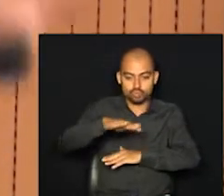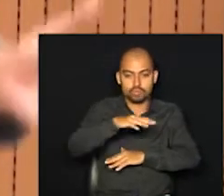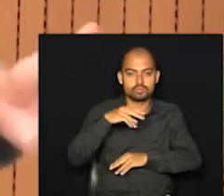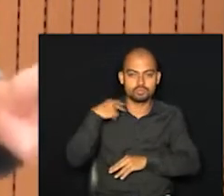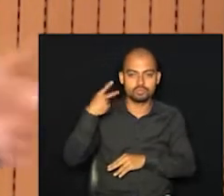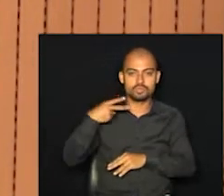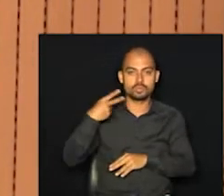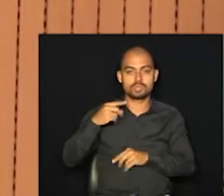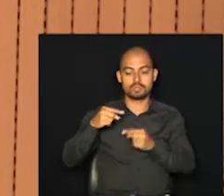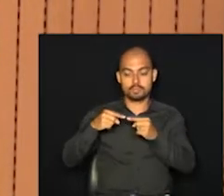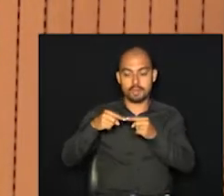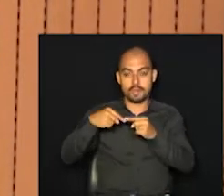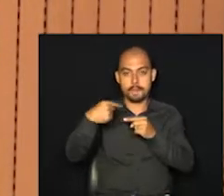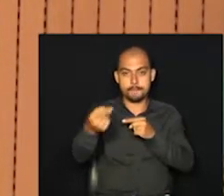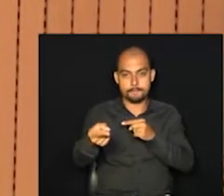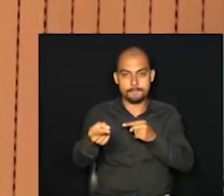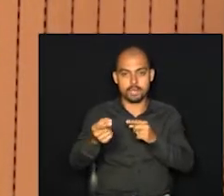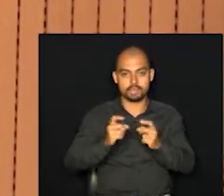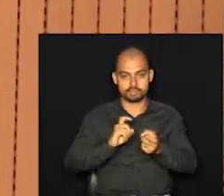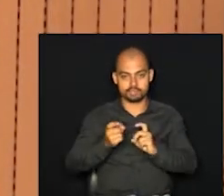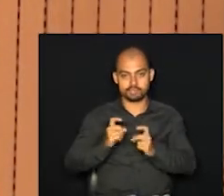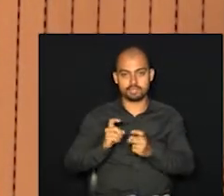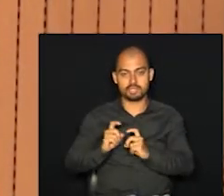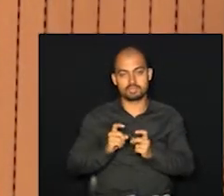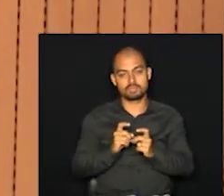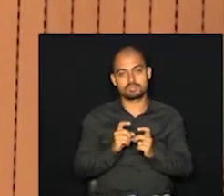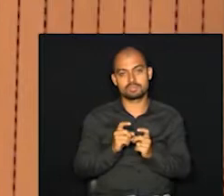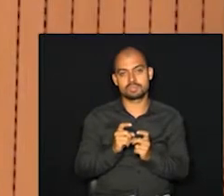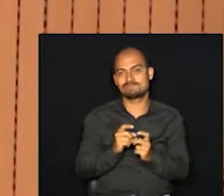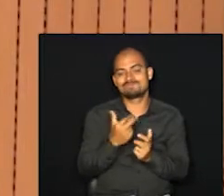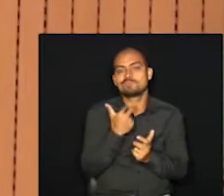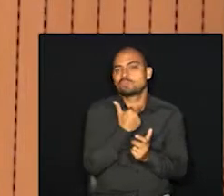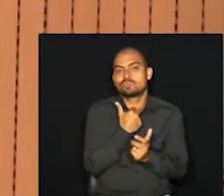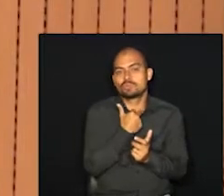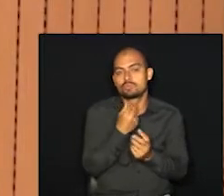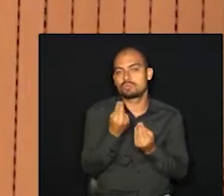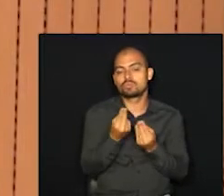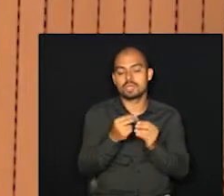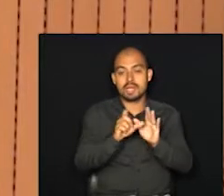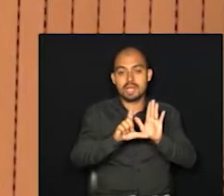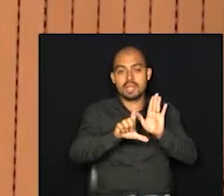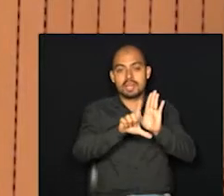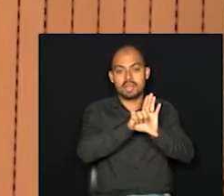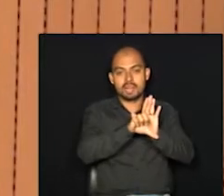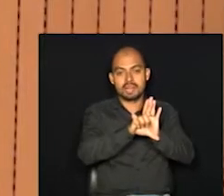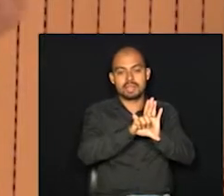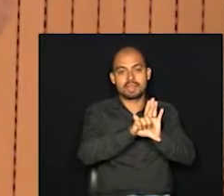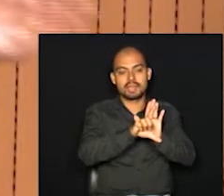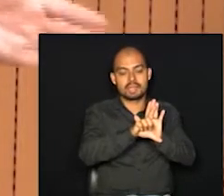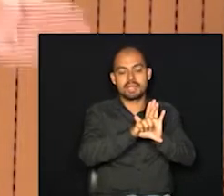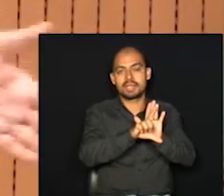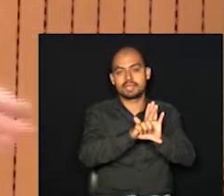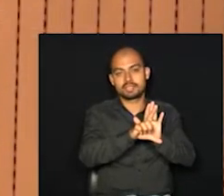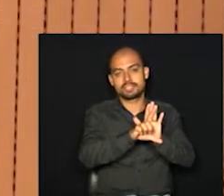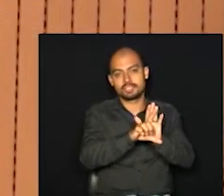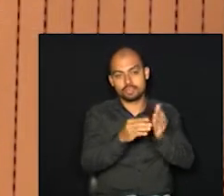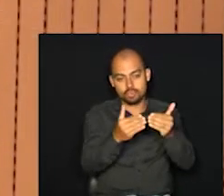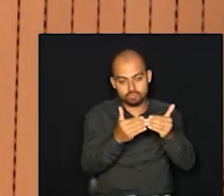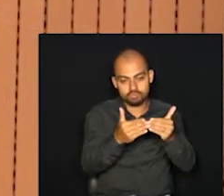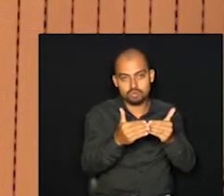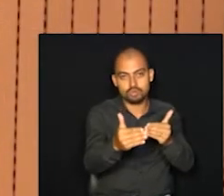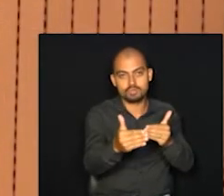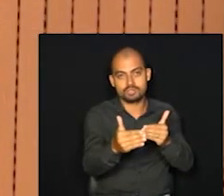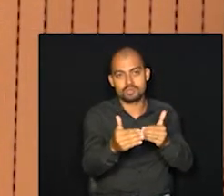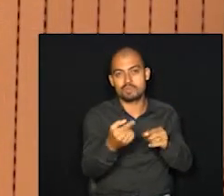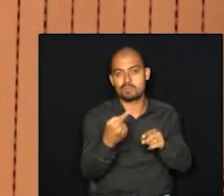para a próxima sessão. Como nós não podemos deixar de ter uma lei a vigorar, porque essa que